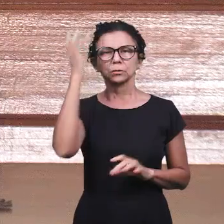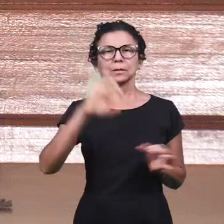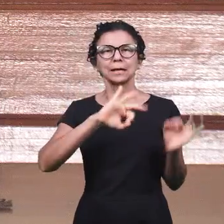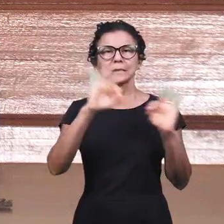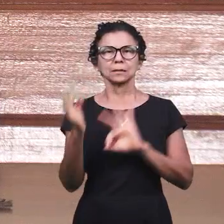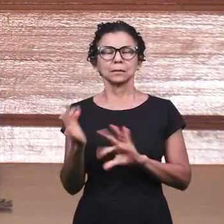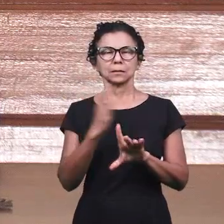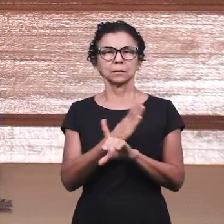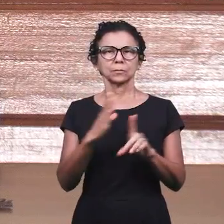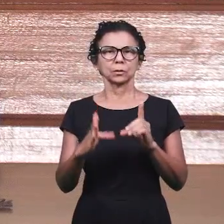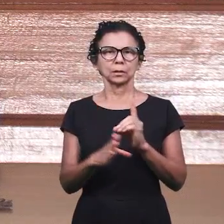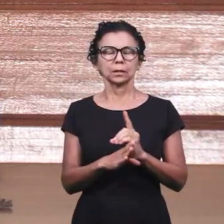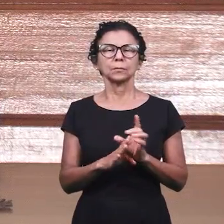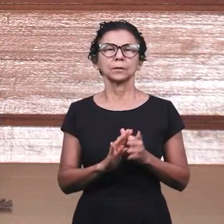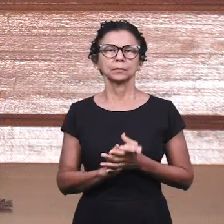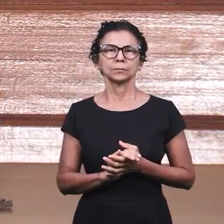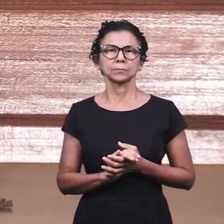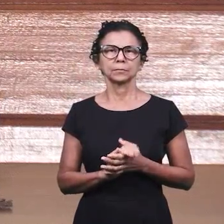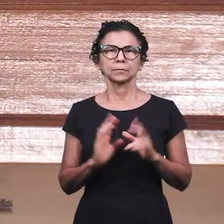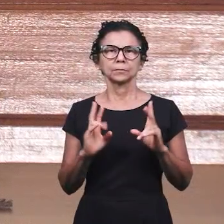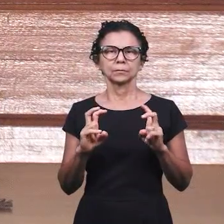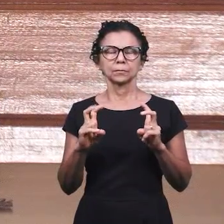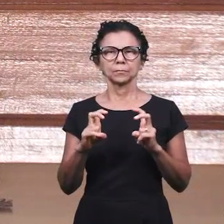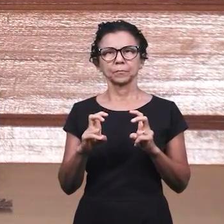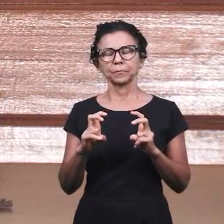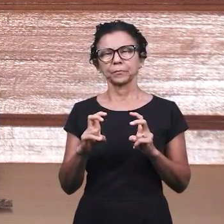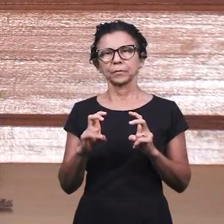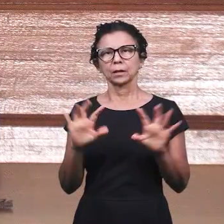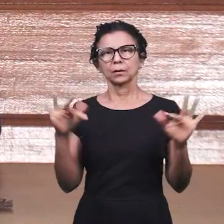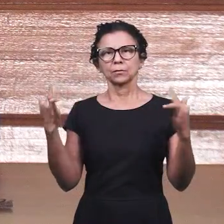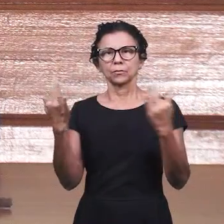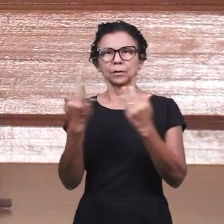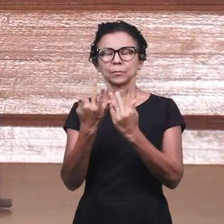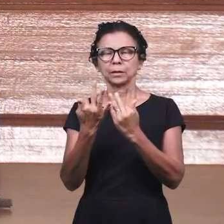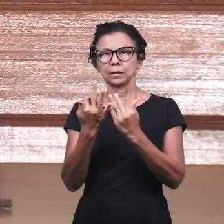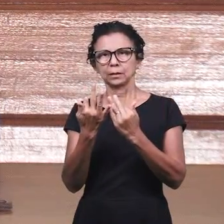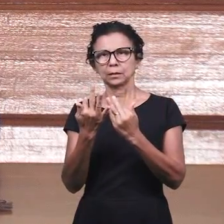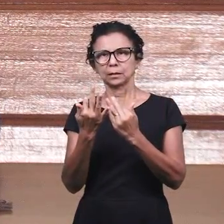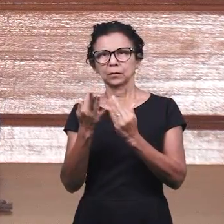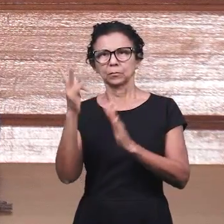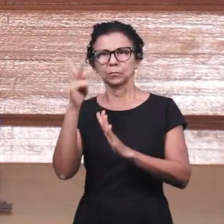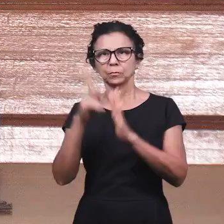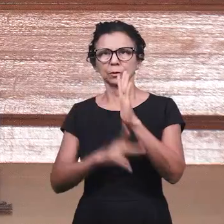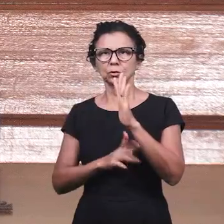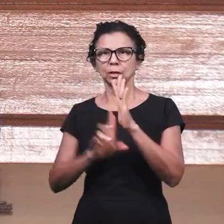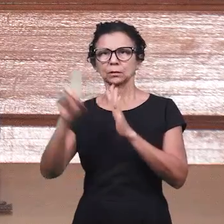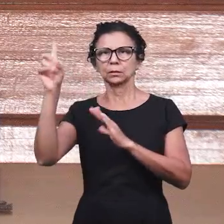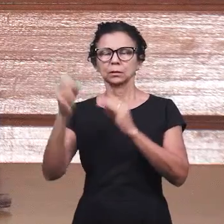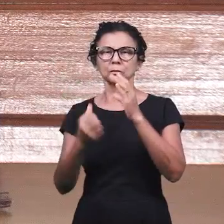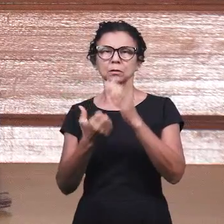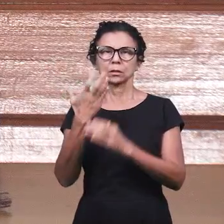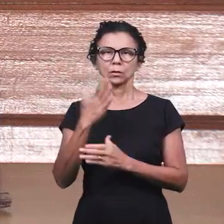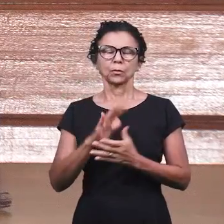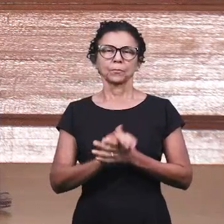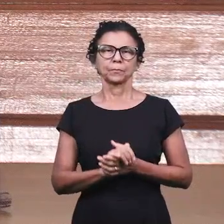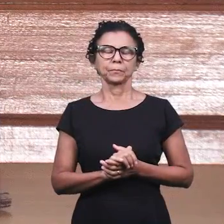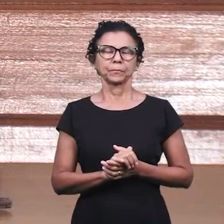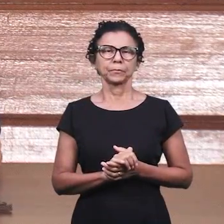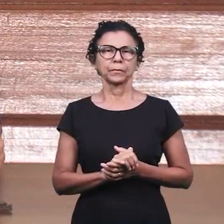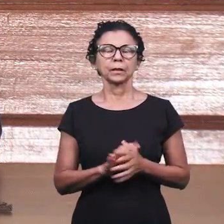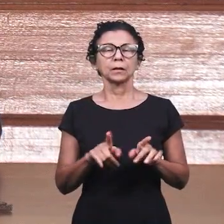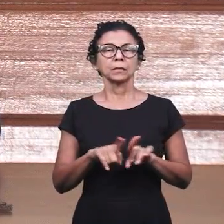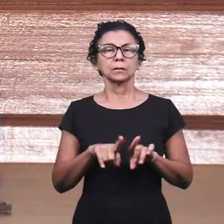programa Família, Projeto de Deus, com a paz do Senhor. Esse programa está presente na TV